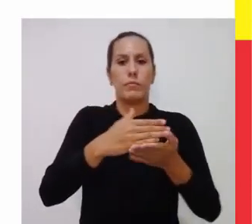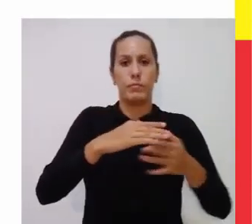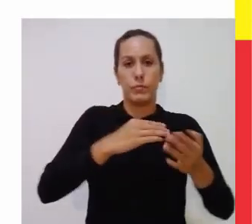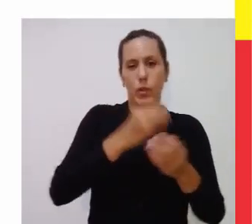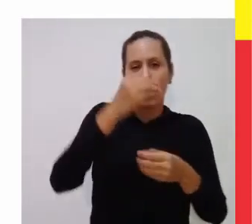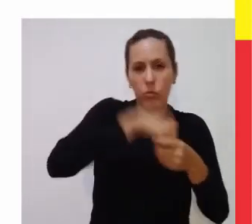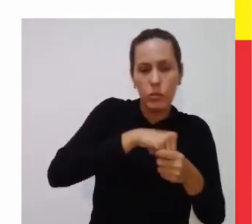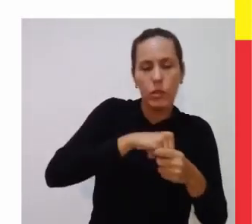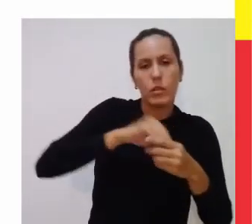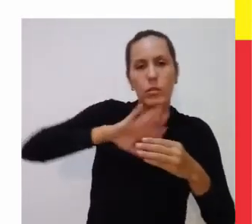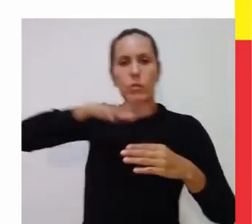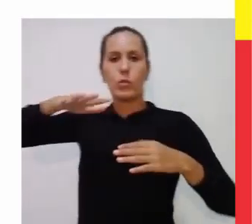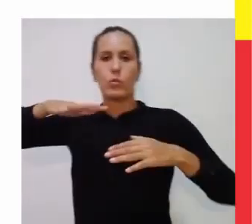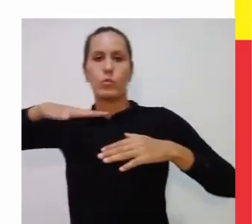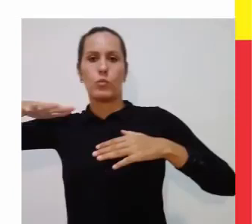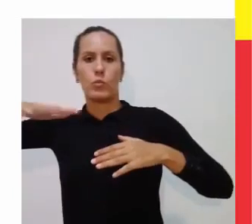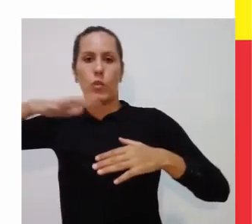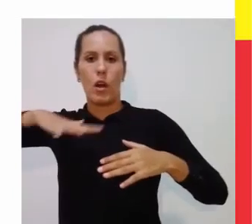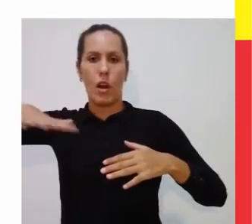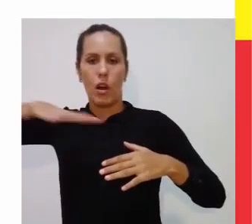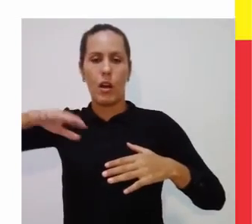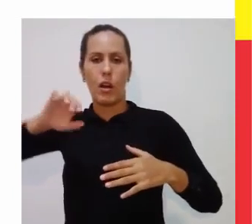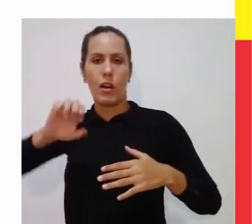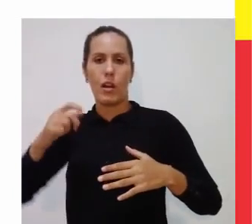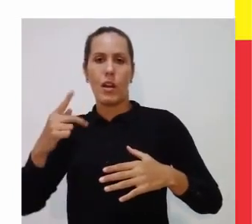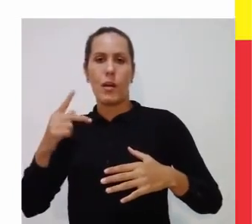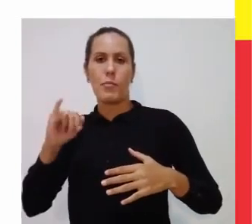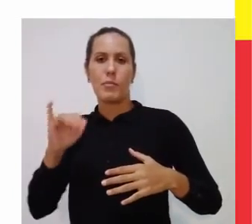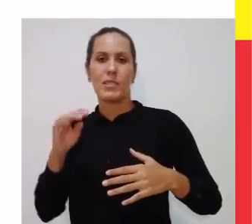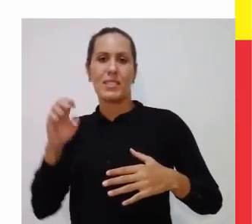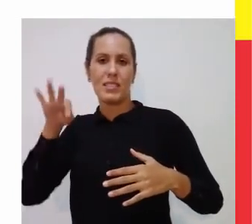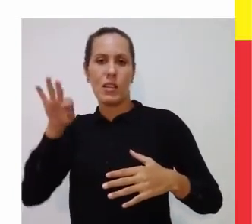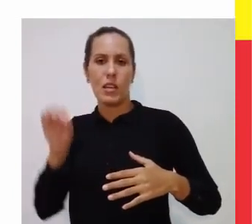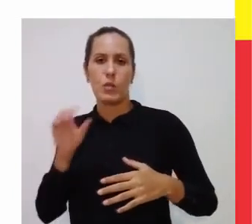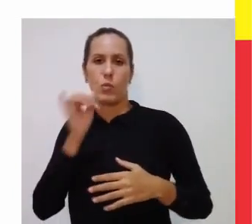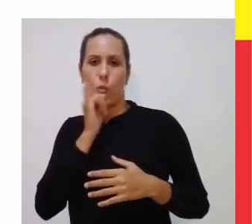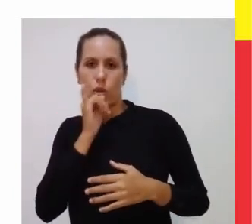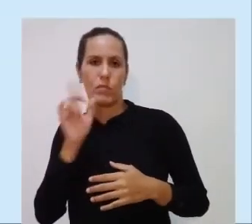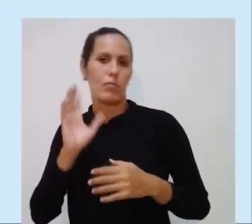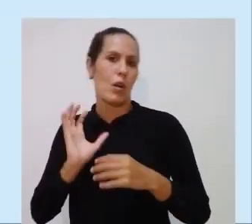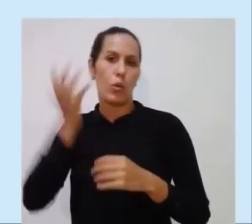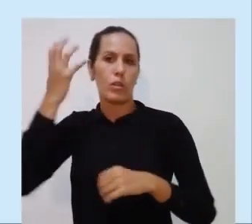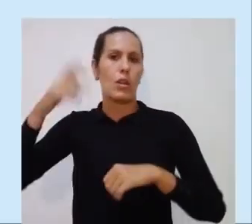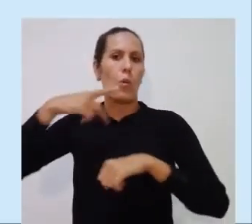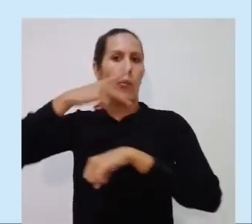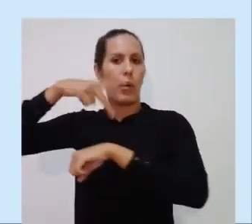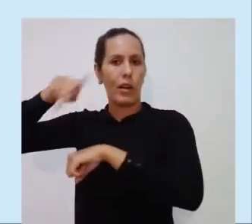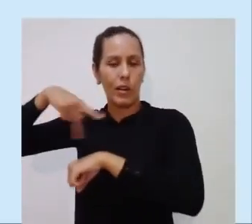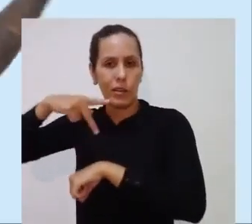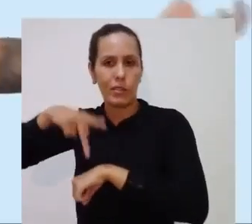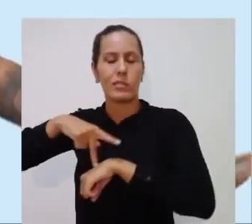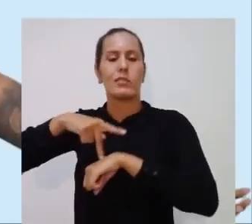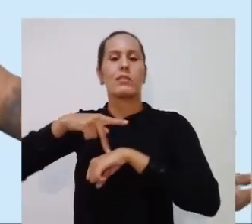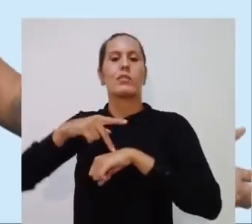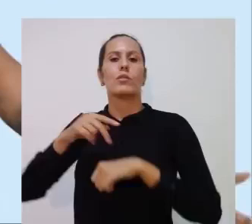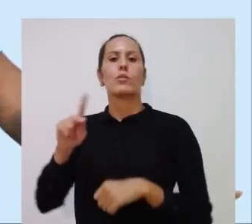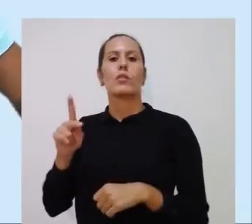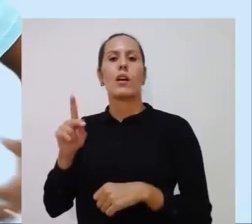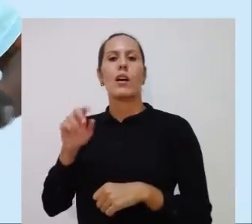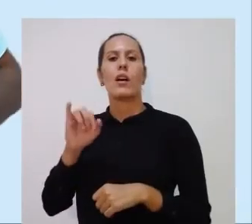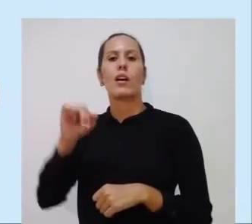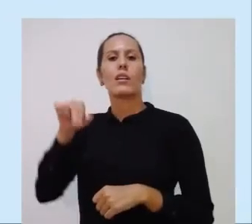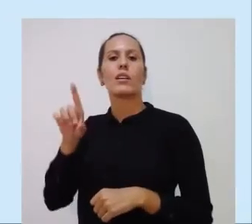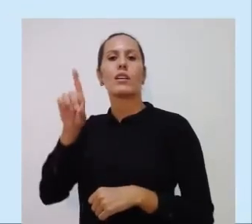consegue sentir a força desse abalo. Então, terremotos como aconteceram aí na Indonésia, terremotos como aconteceram também no